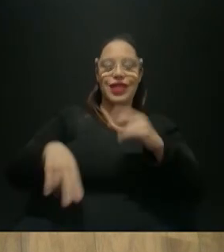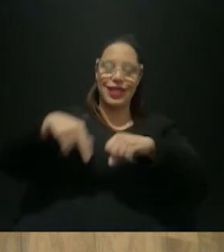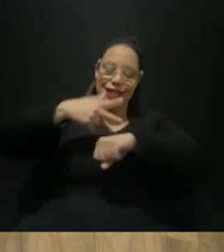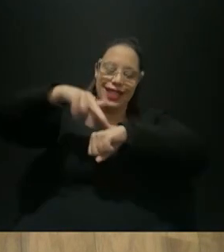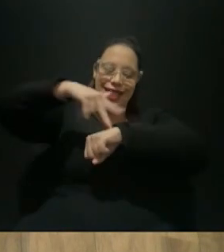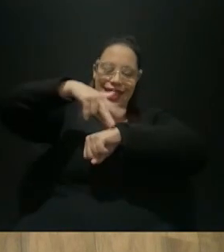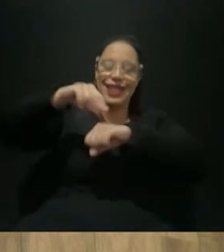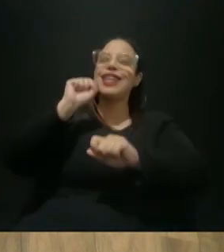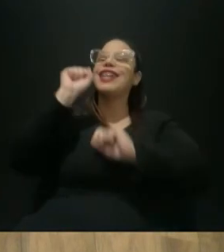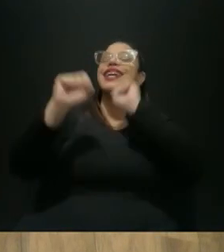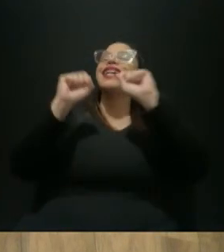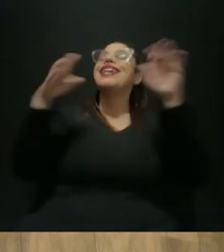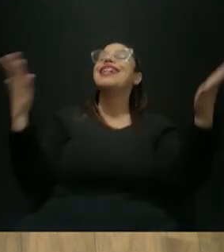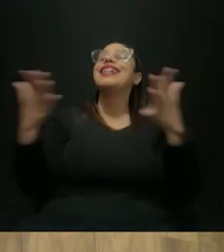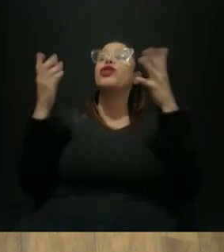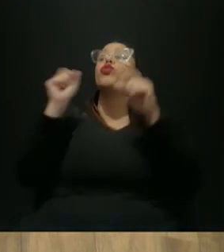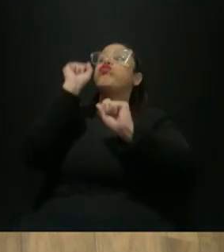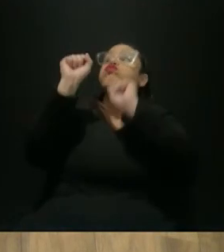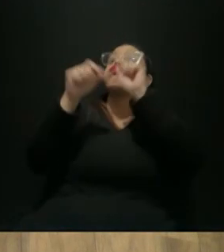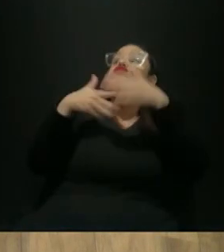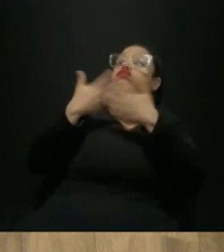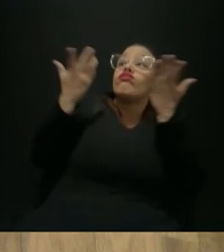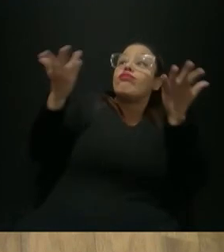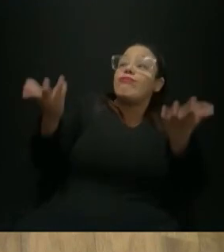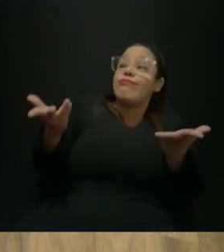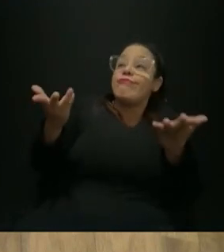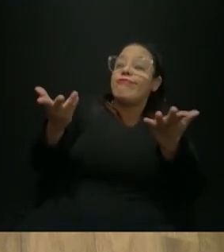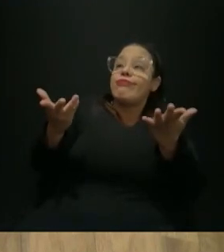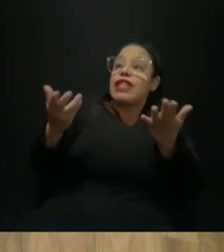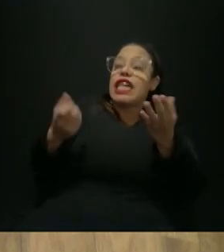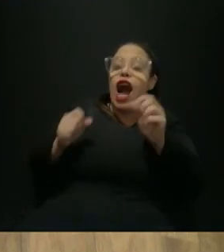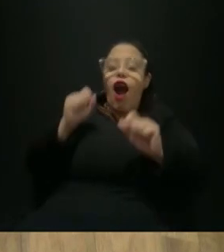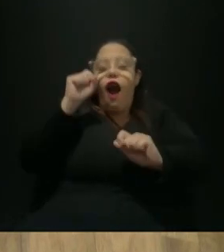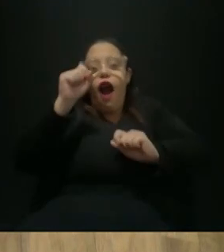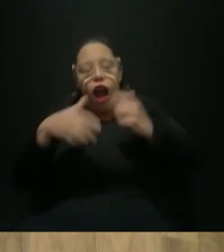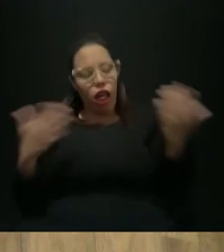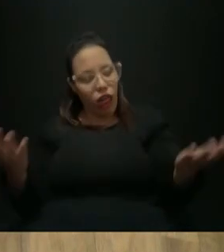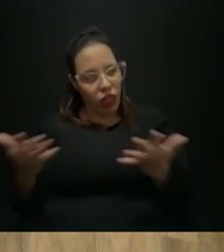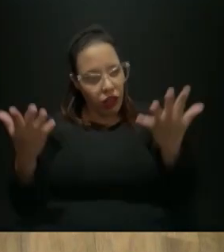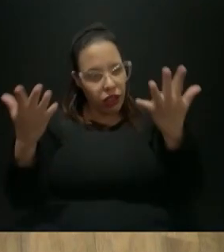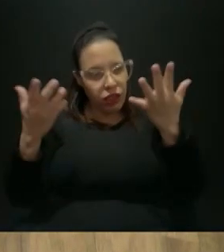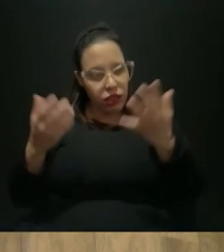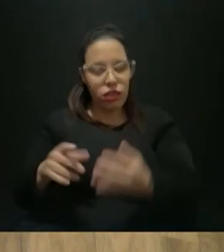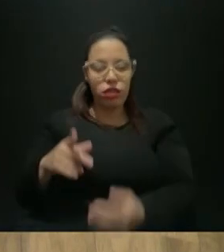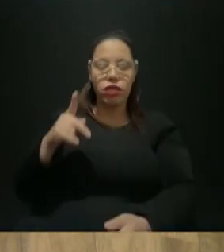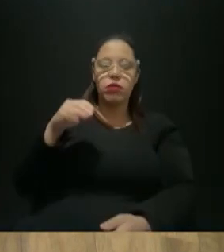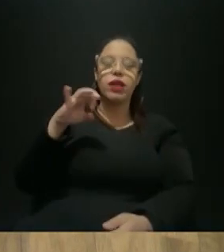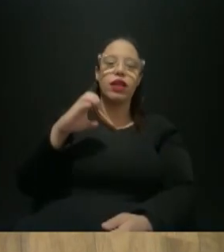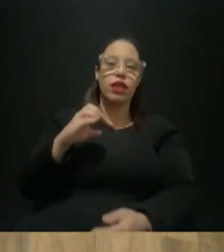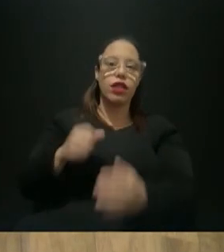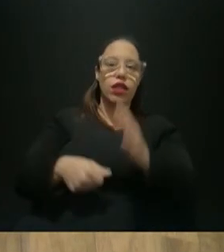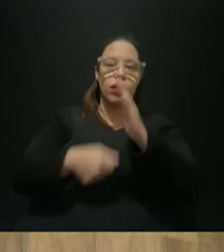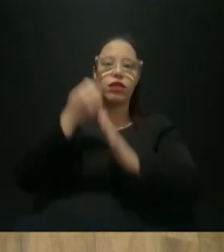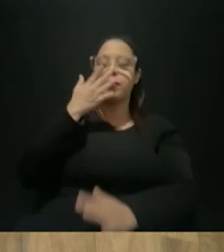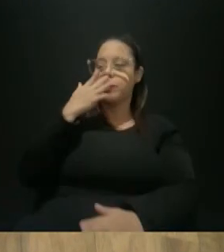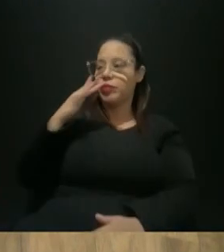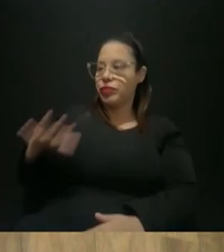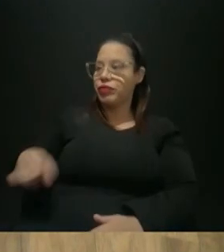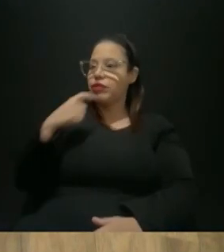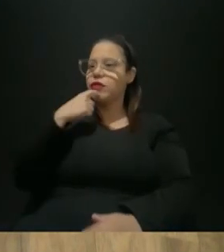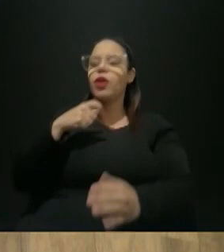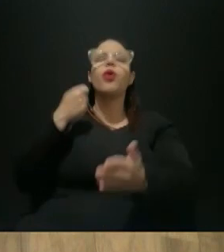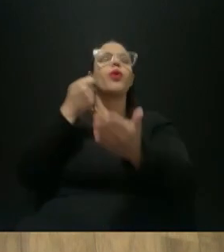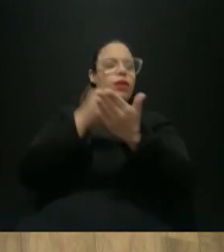como tem sido colocar essas ações do plano da primeira infância campineira em prática,